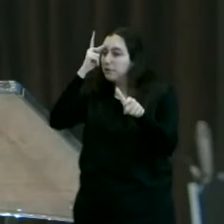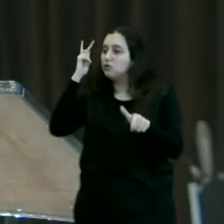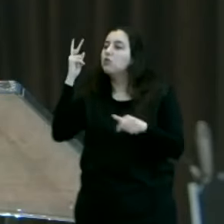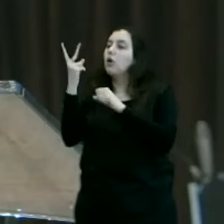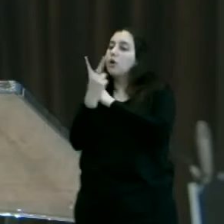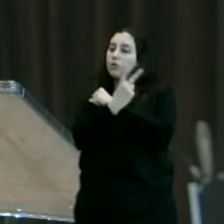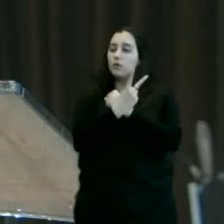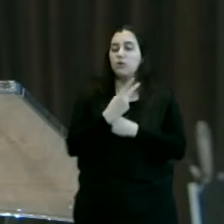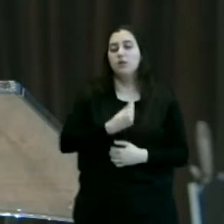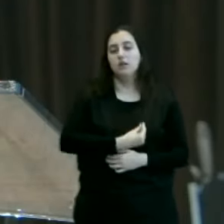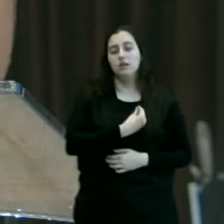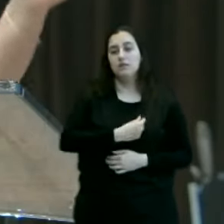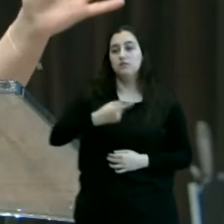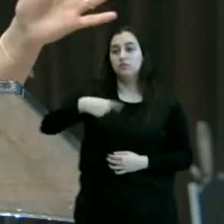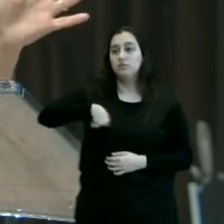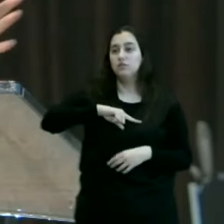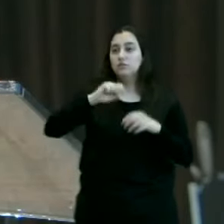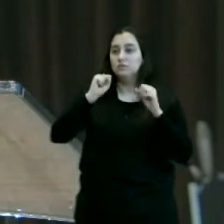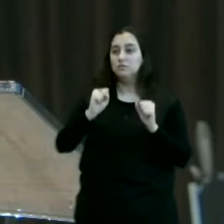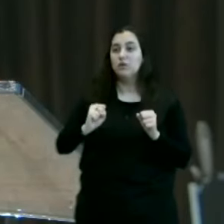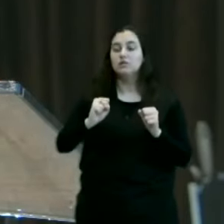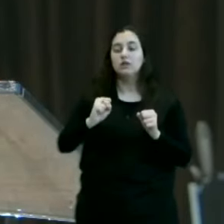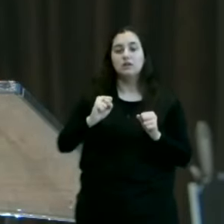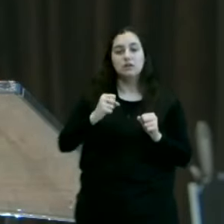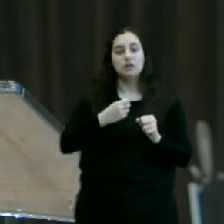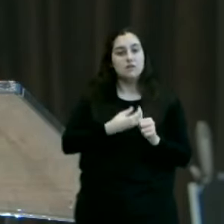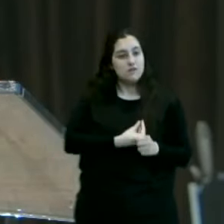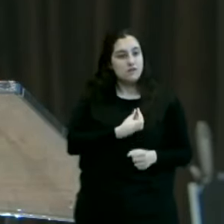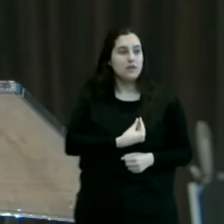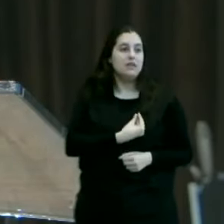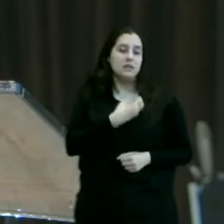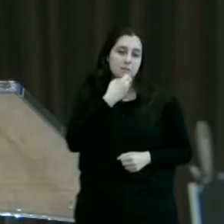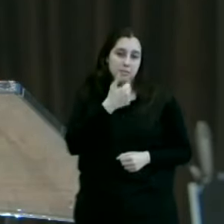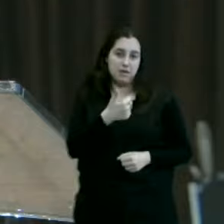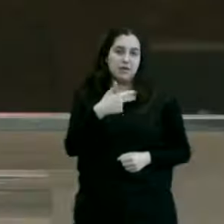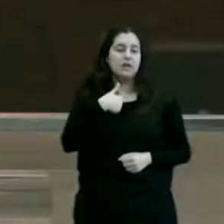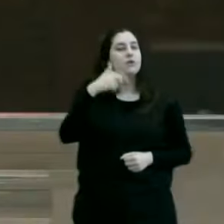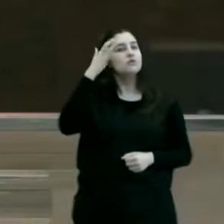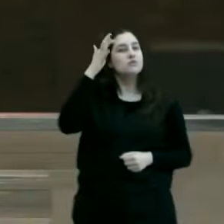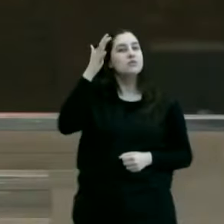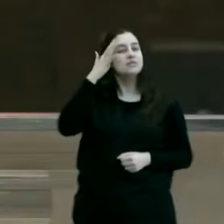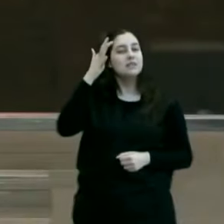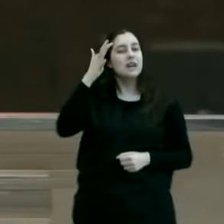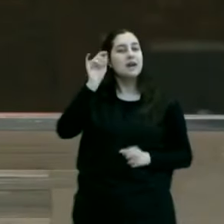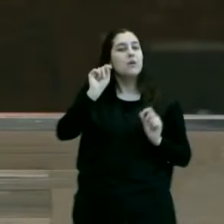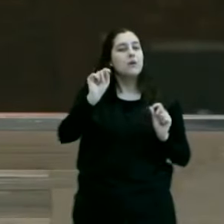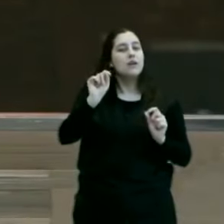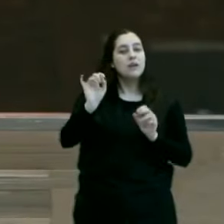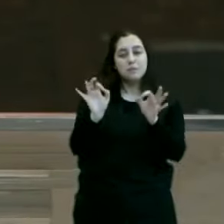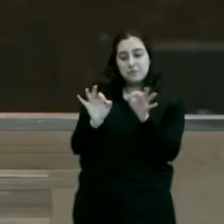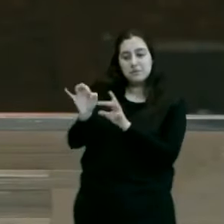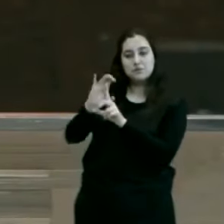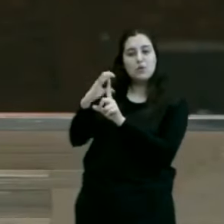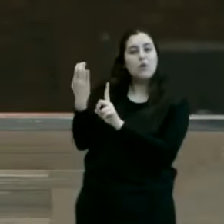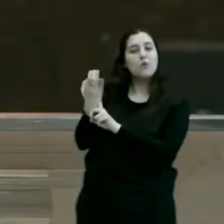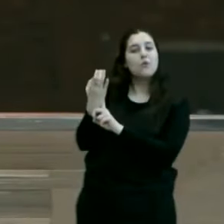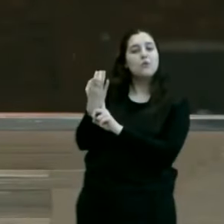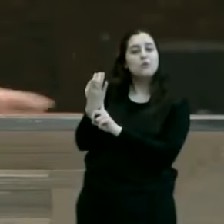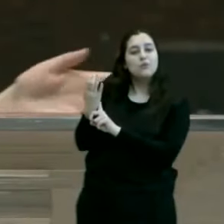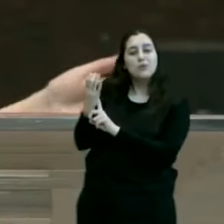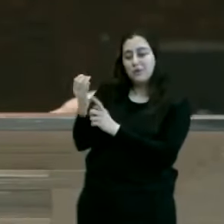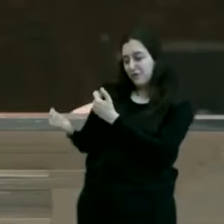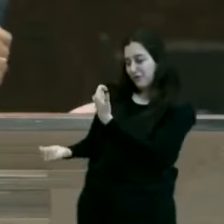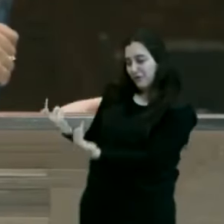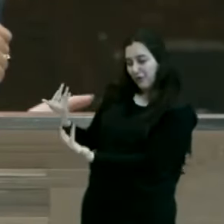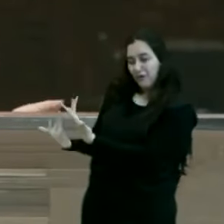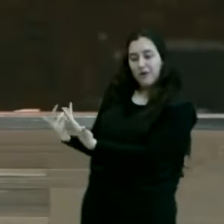gente possa daqui fazer. Eu estava sonhando com o culto da fogueira, sabe, gente? A gente lá queimar as nossas máscaras.